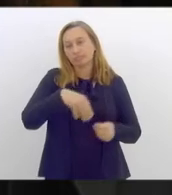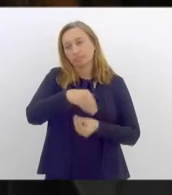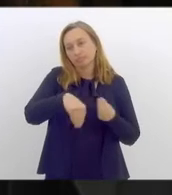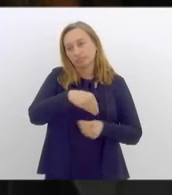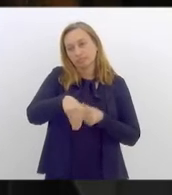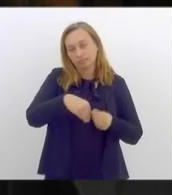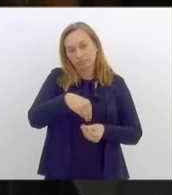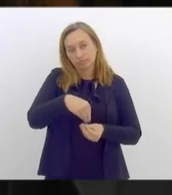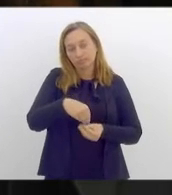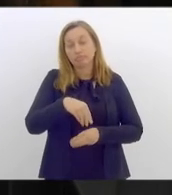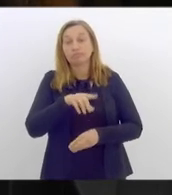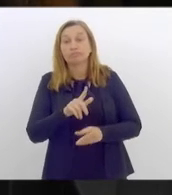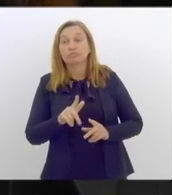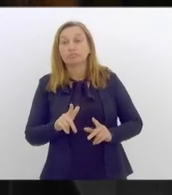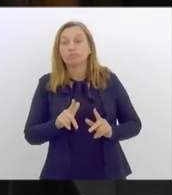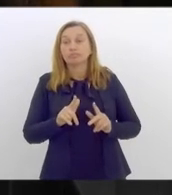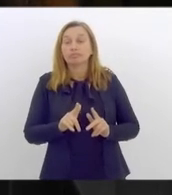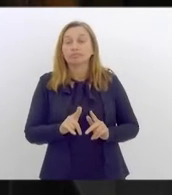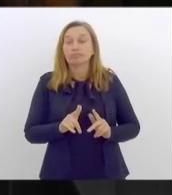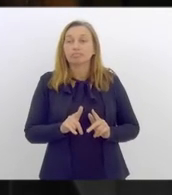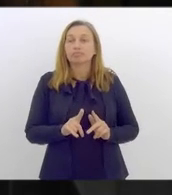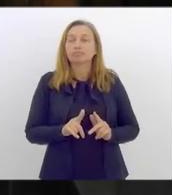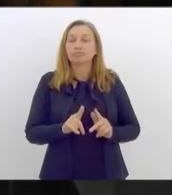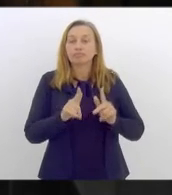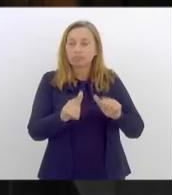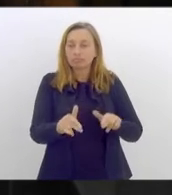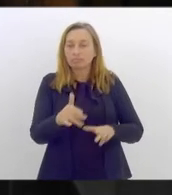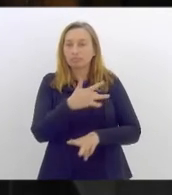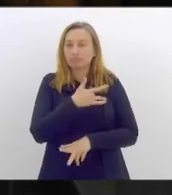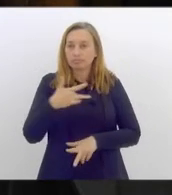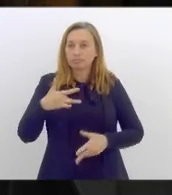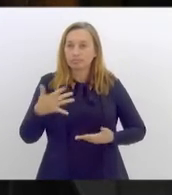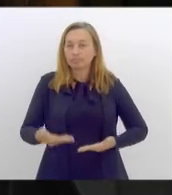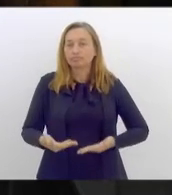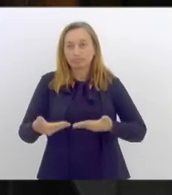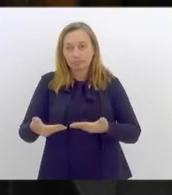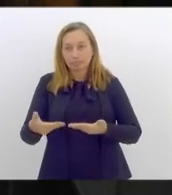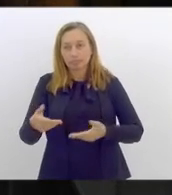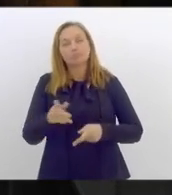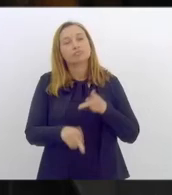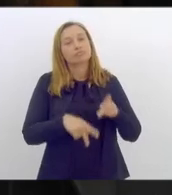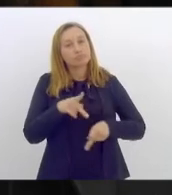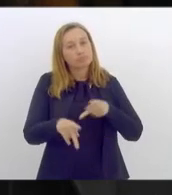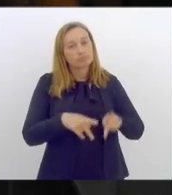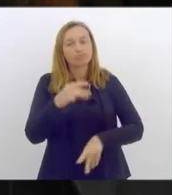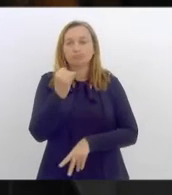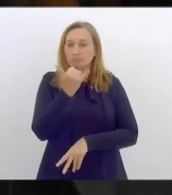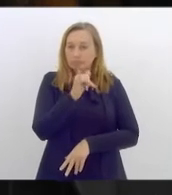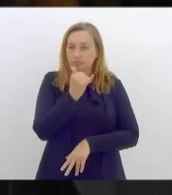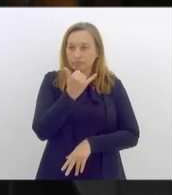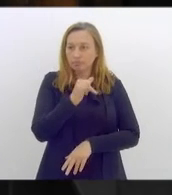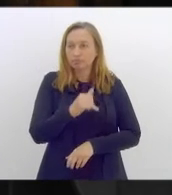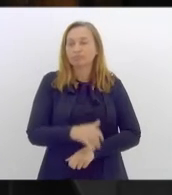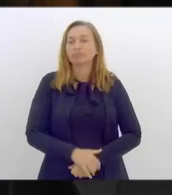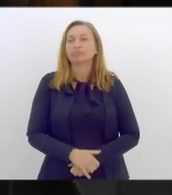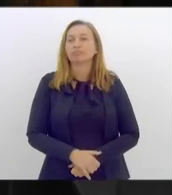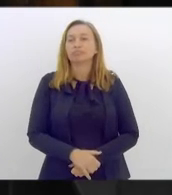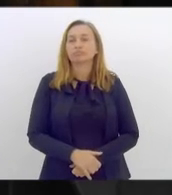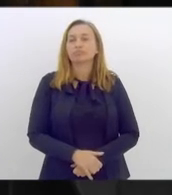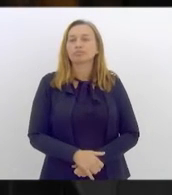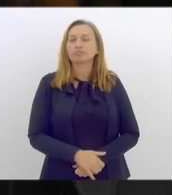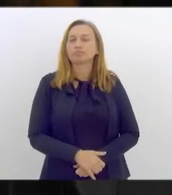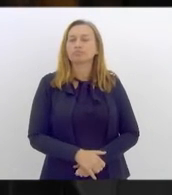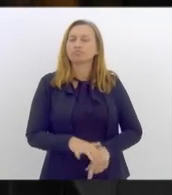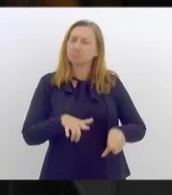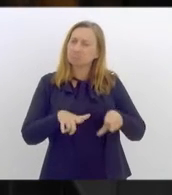saúde ainda fornece a população Fluminense um